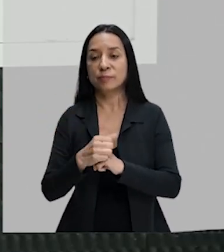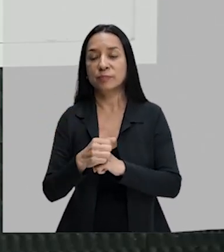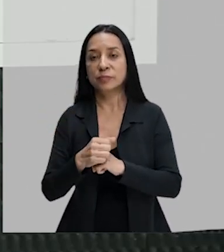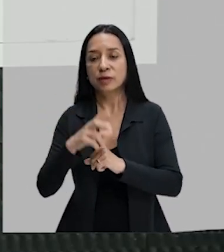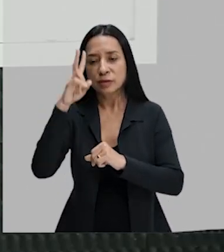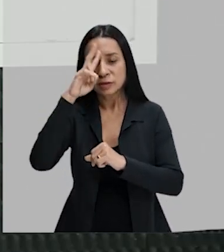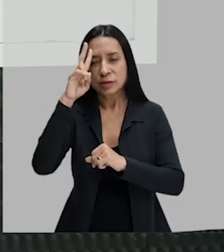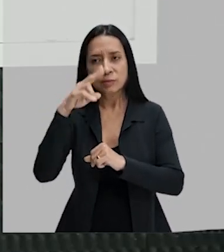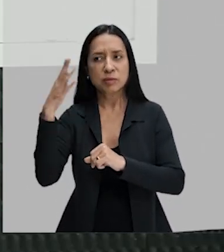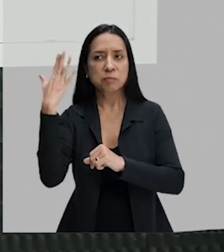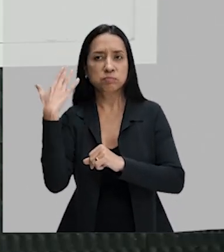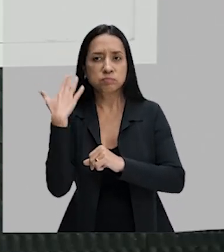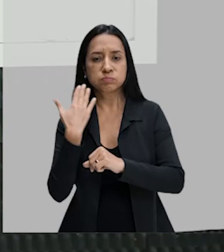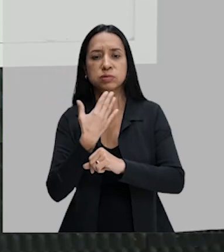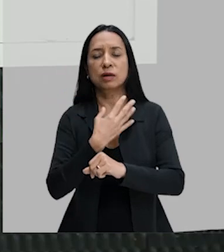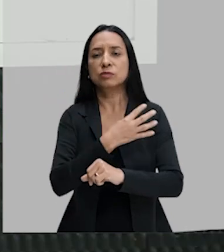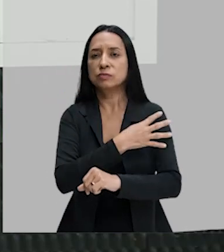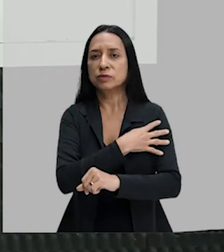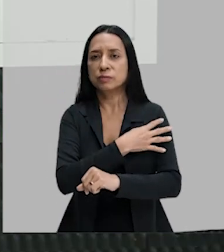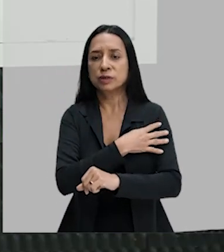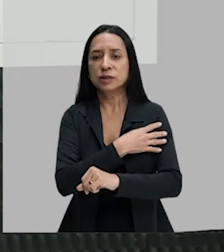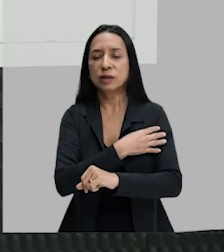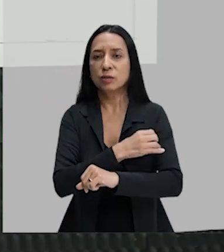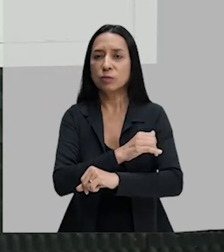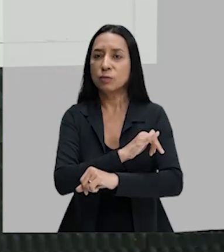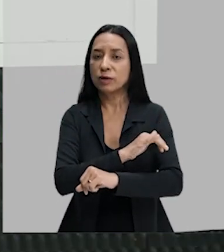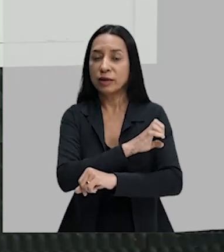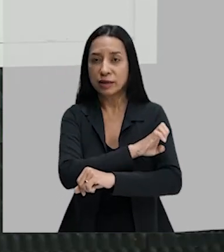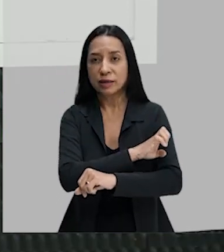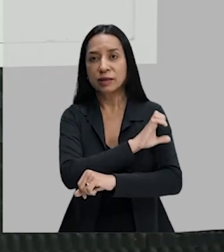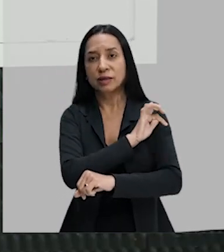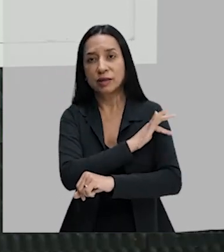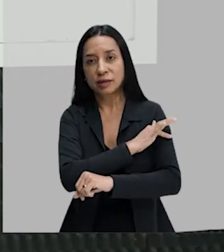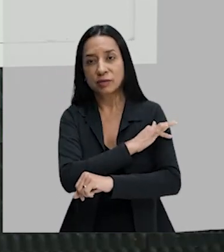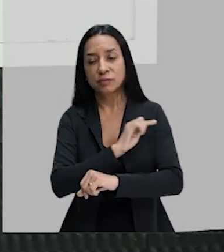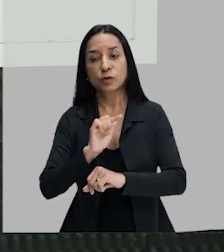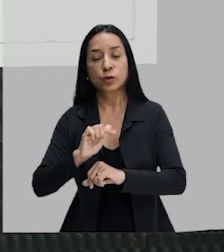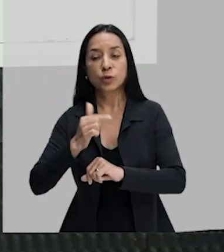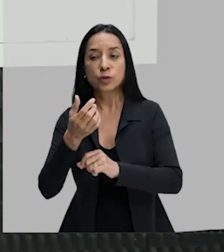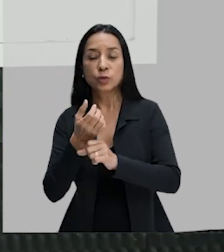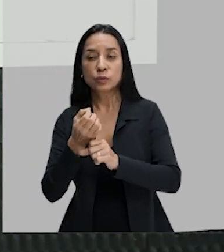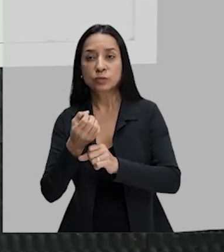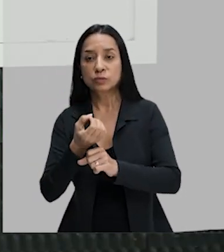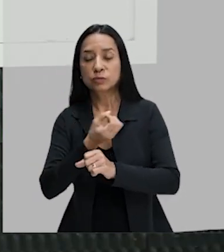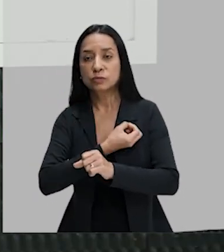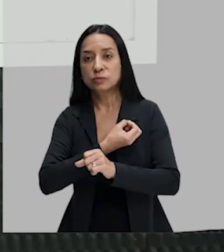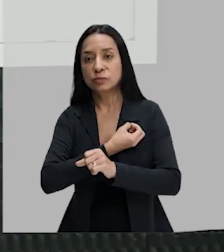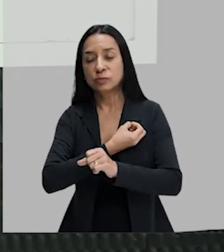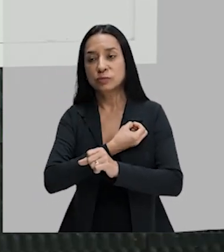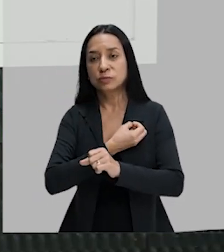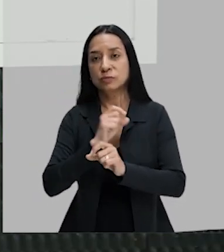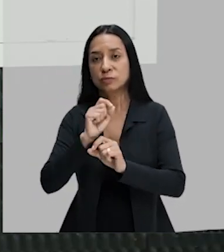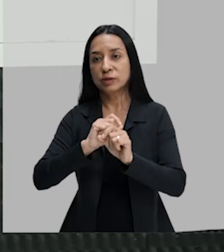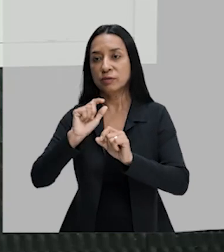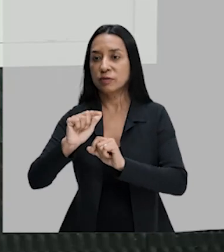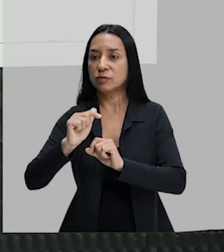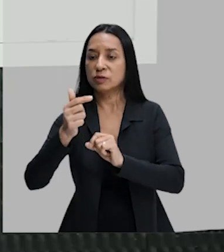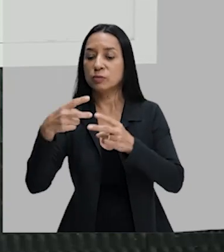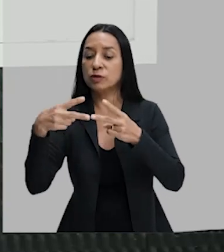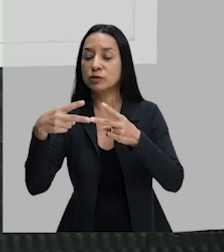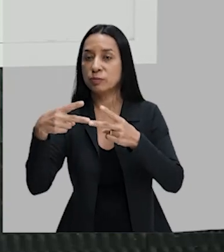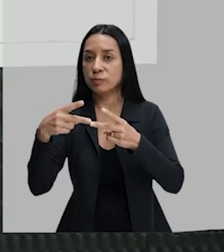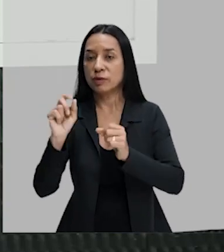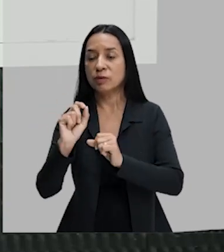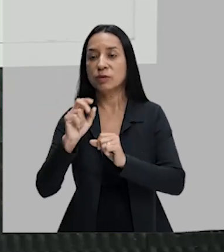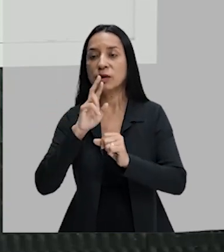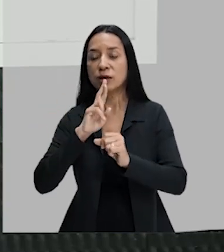da potenciação, né? Todo número elevado a um expoente par, o resultado é positivo. Tá? Agora, quando você